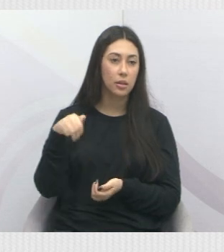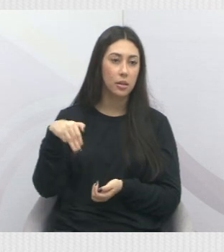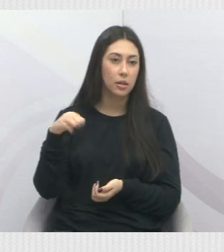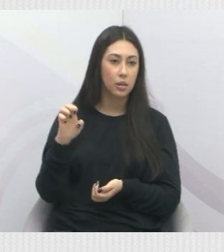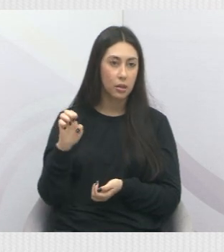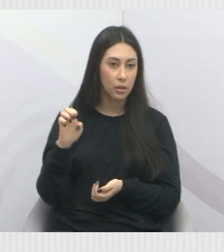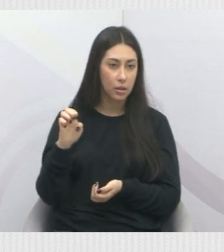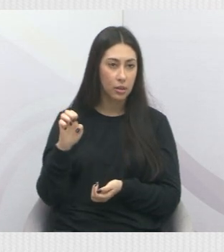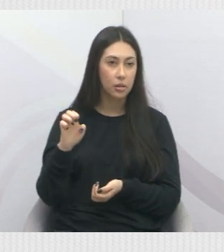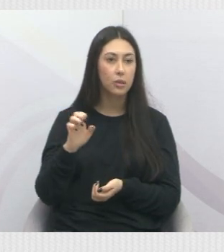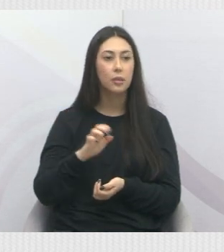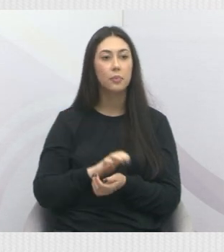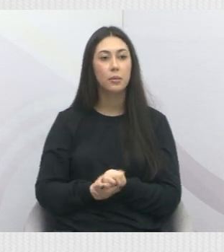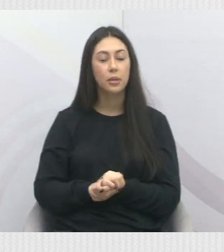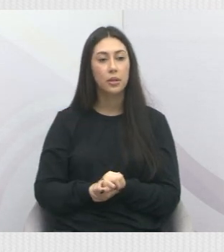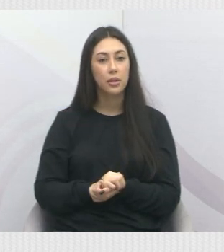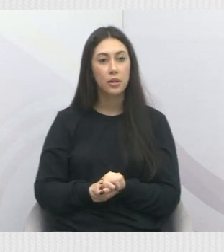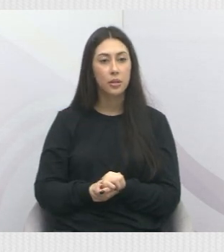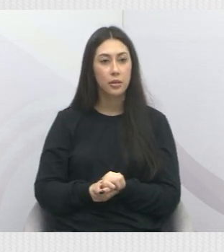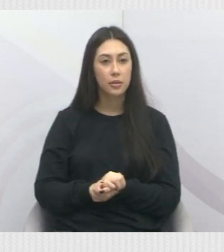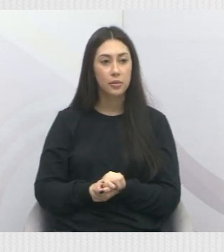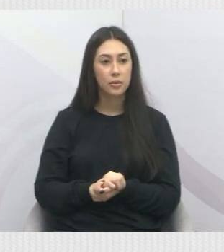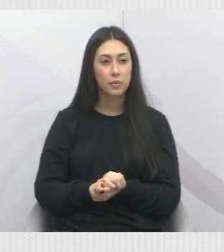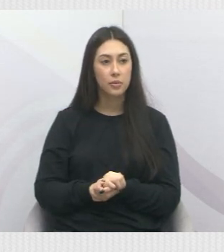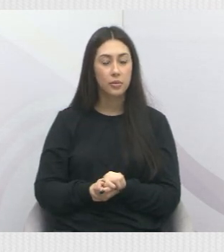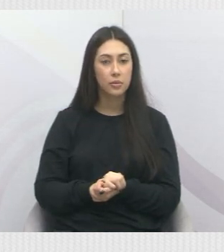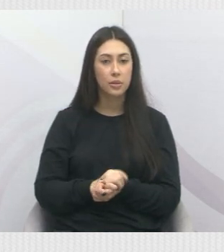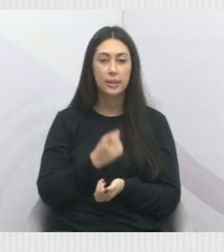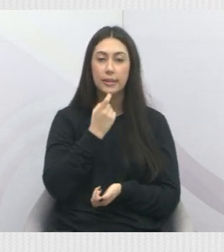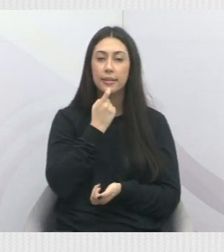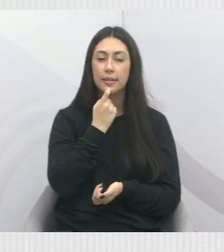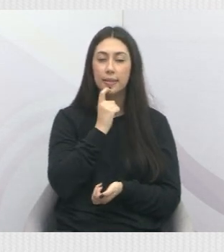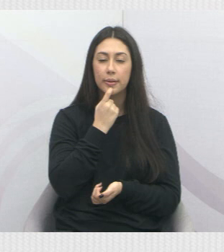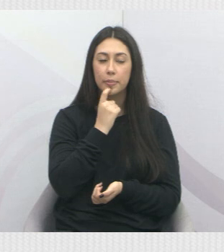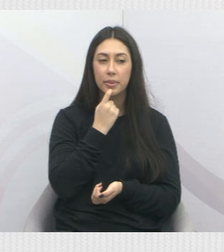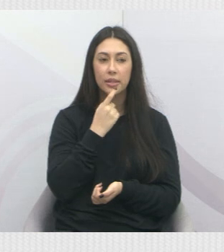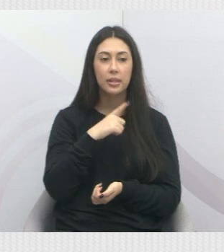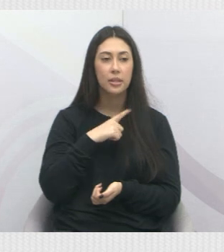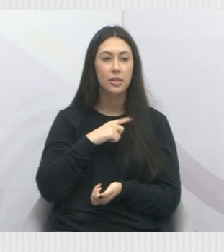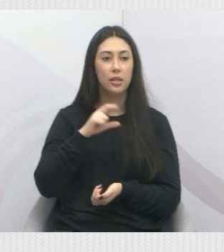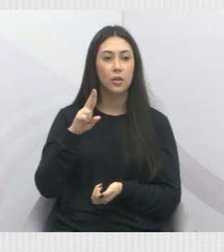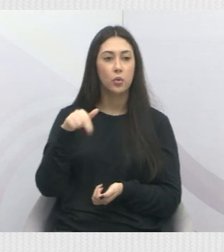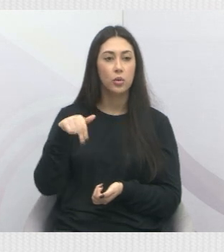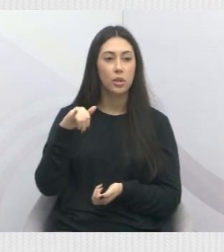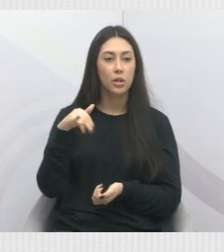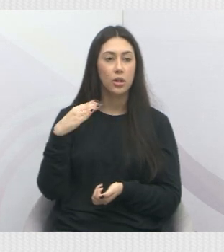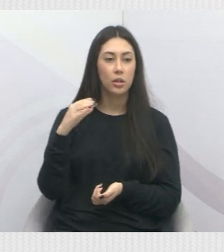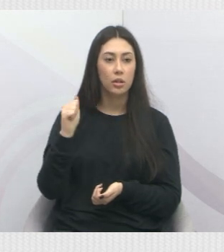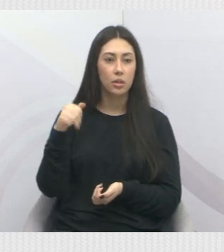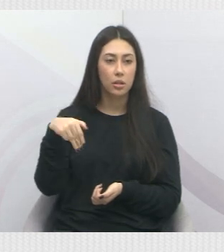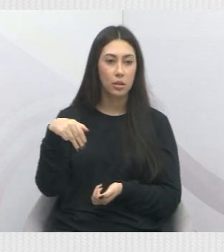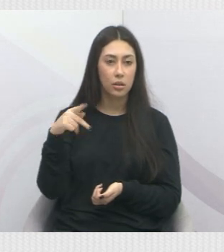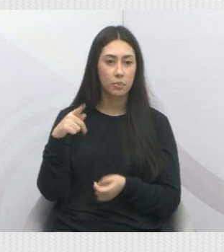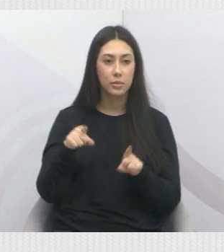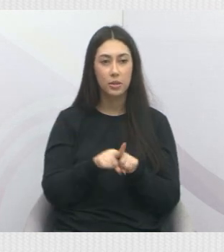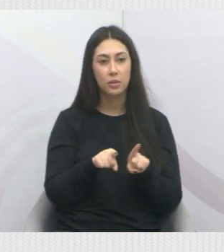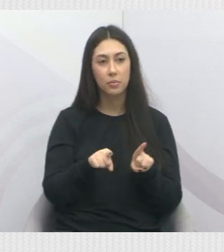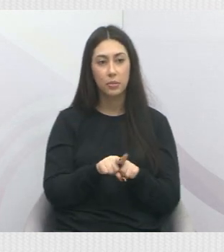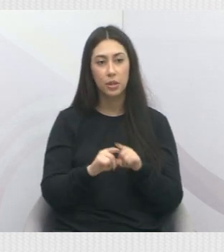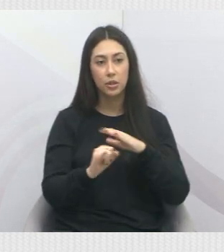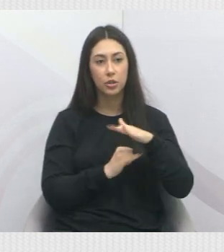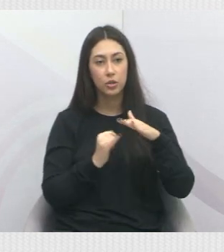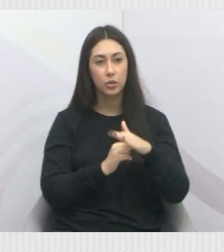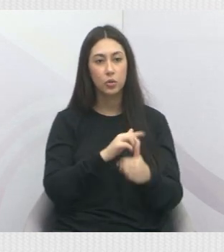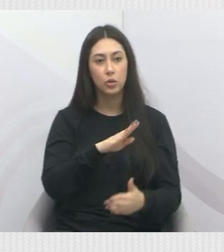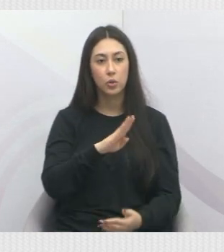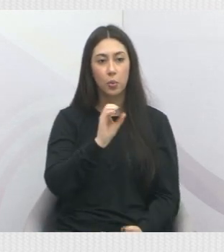Samaritano, Hospital Mandaki, AME Zona Leste. Campinas, Unicamp, Instituto Boldrin.